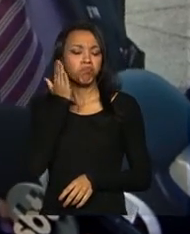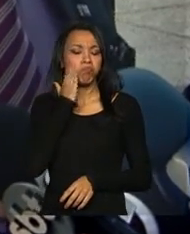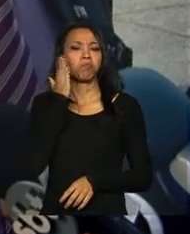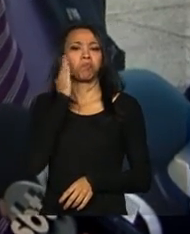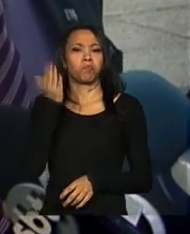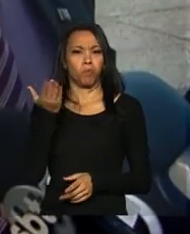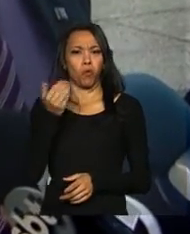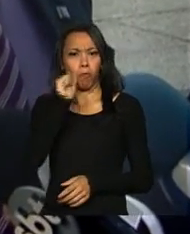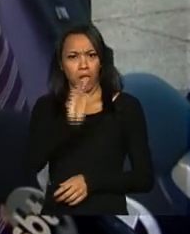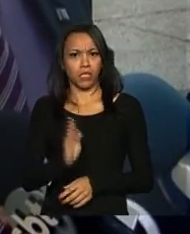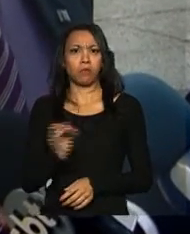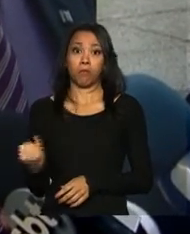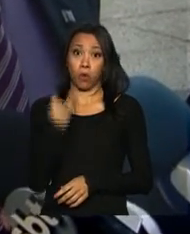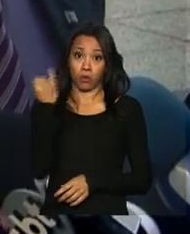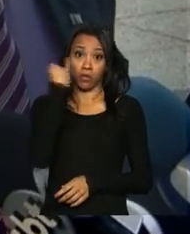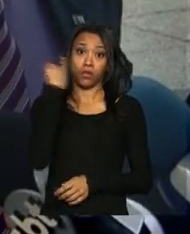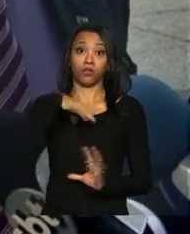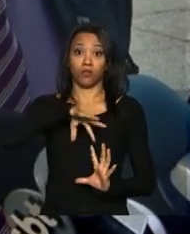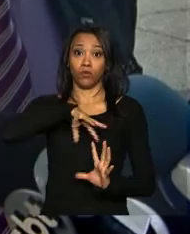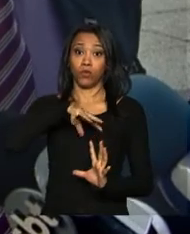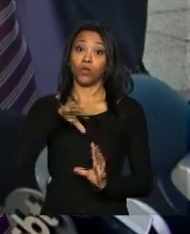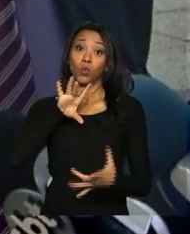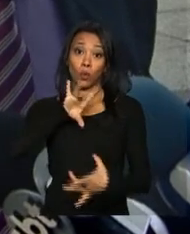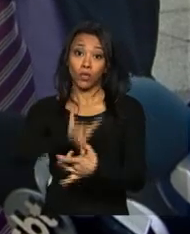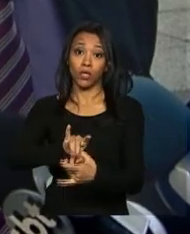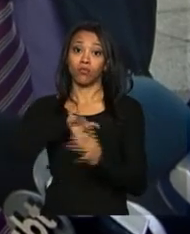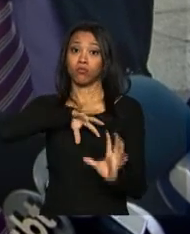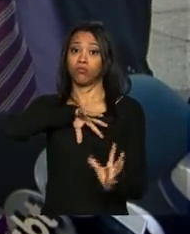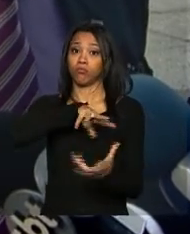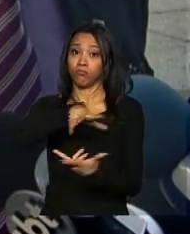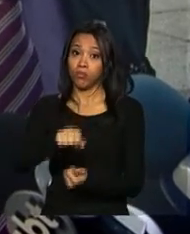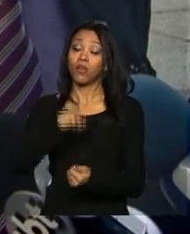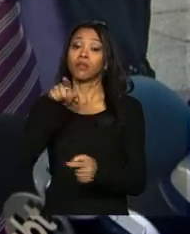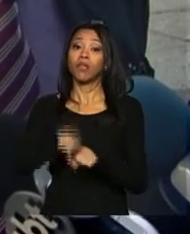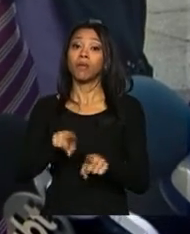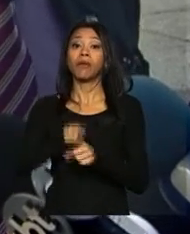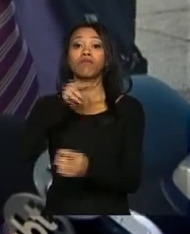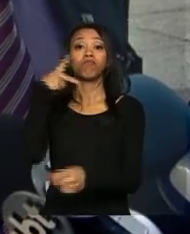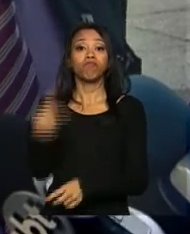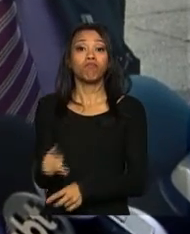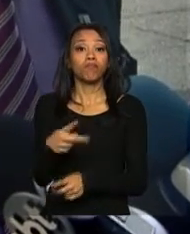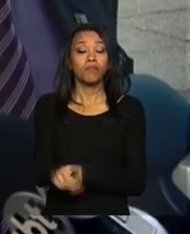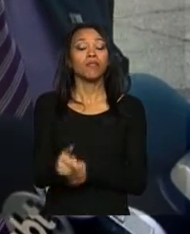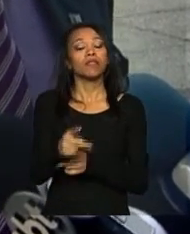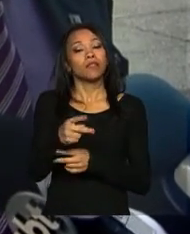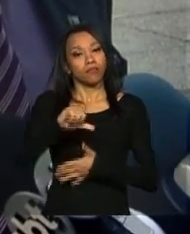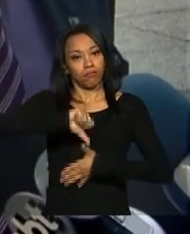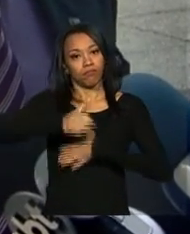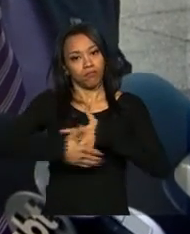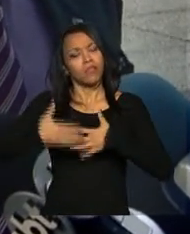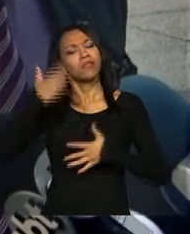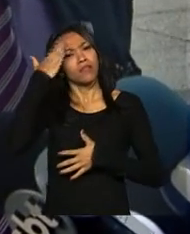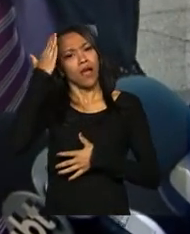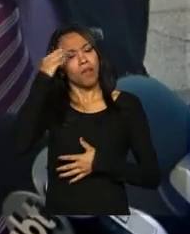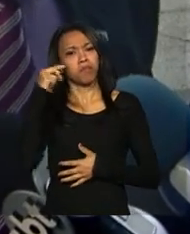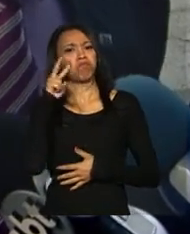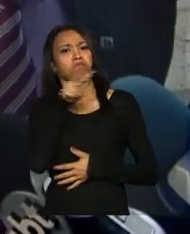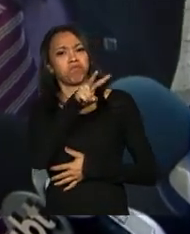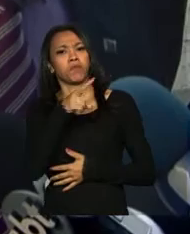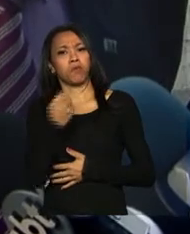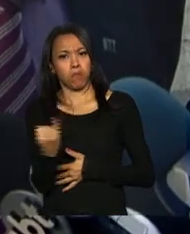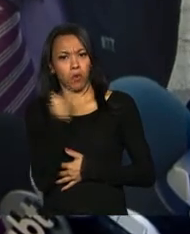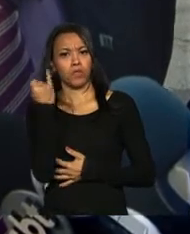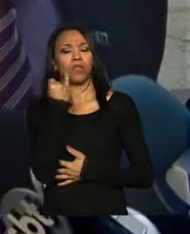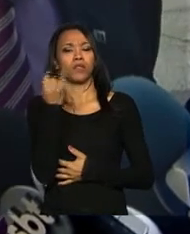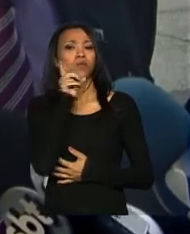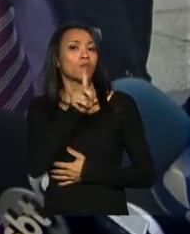a importância do Brasil no contexto regional, e nós, a presidenta Dilma, reconheceu a importância dos Estados Unidos como uma potência